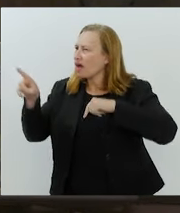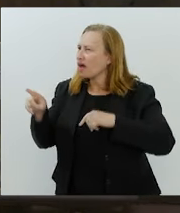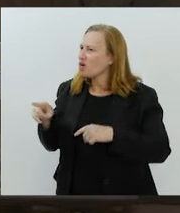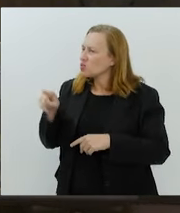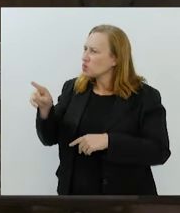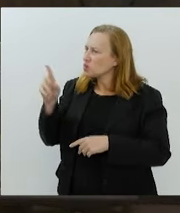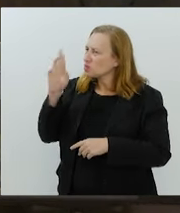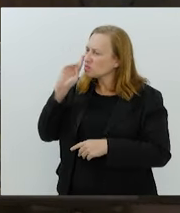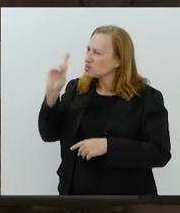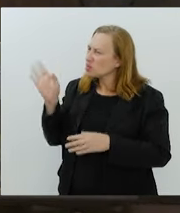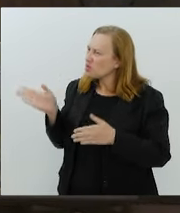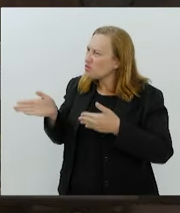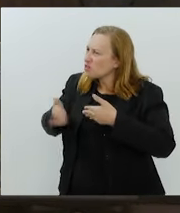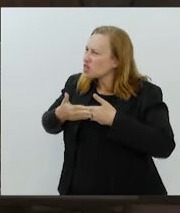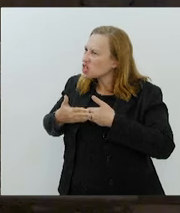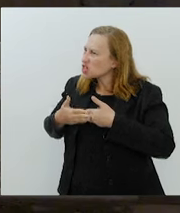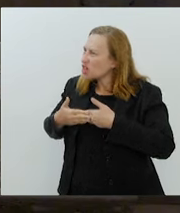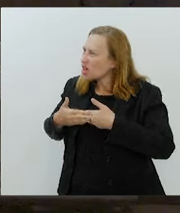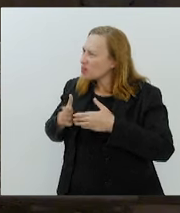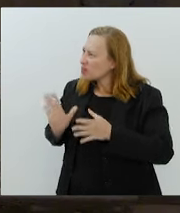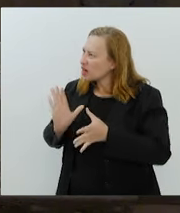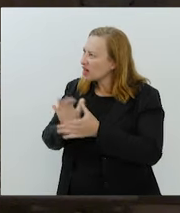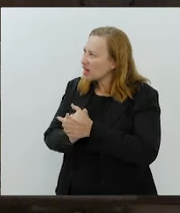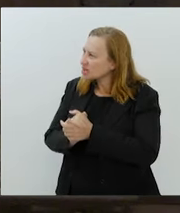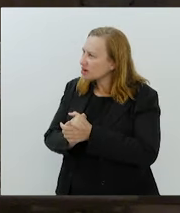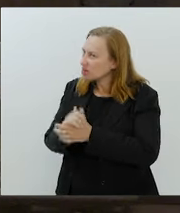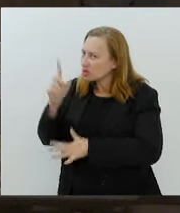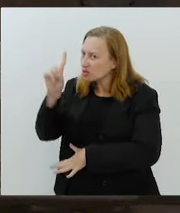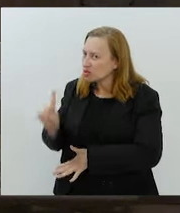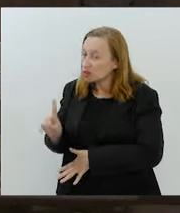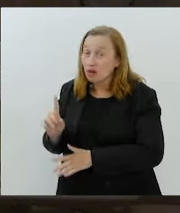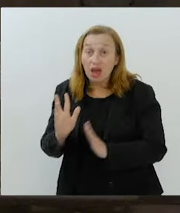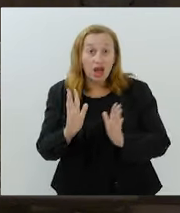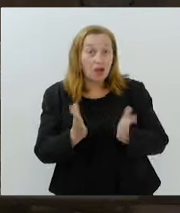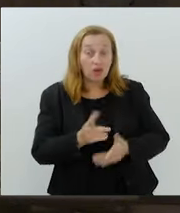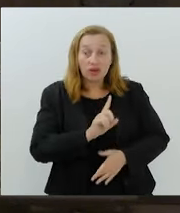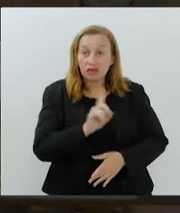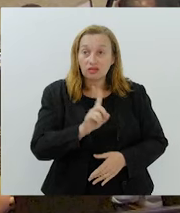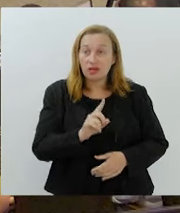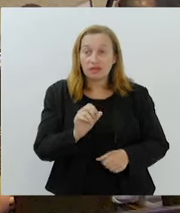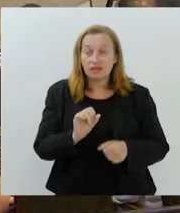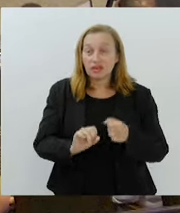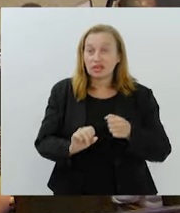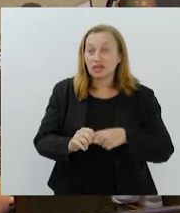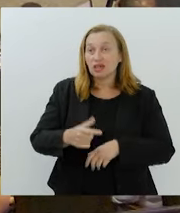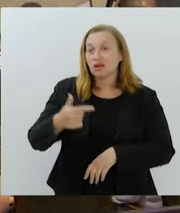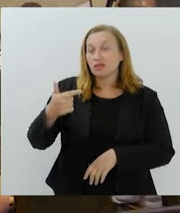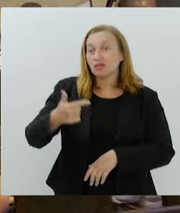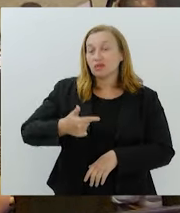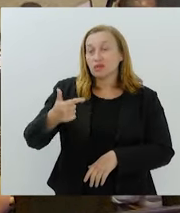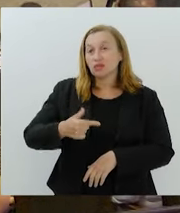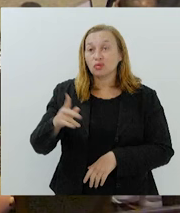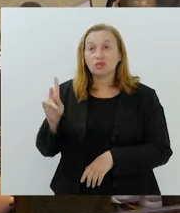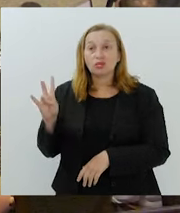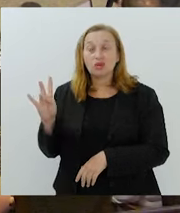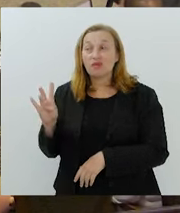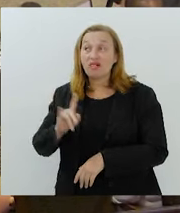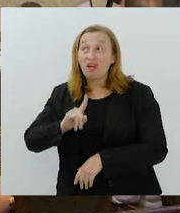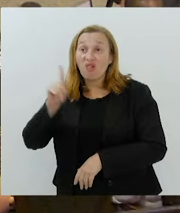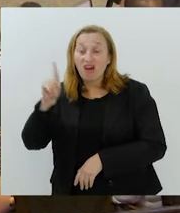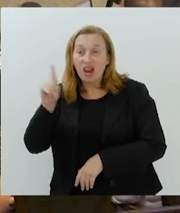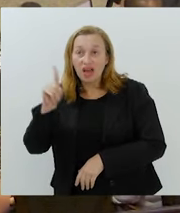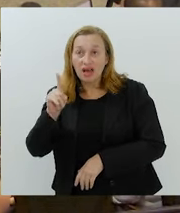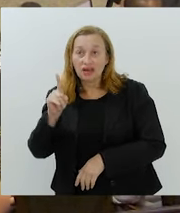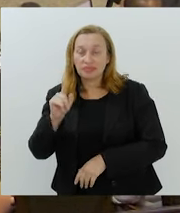de um diretor aqui? Pronto, agora que ele não vai fazer o segundo noivado lá mesmo no Pão de